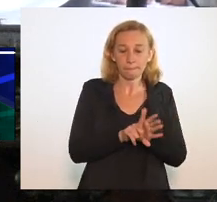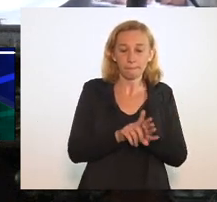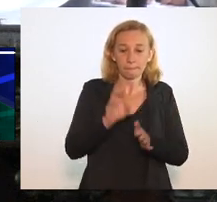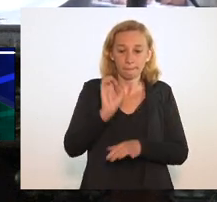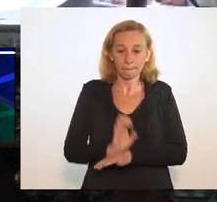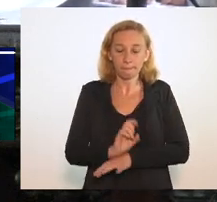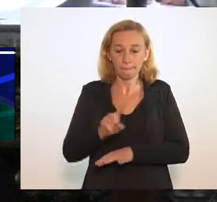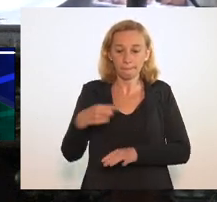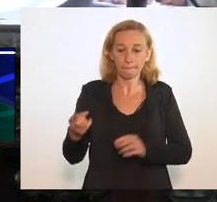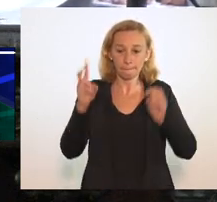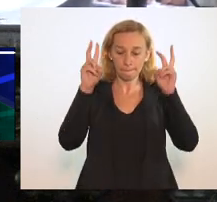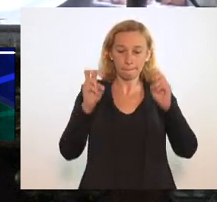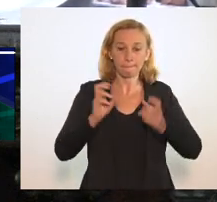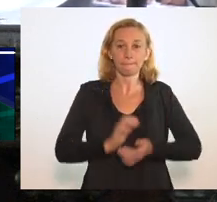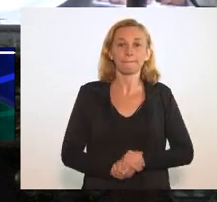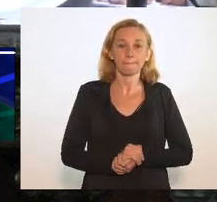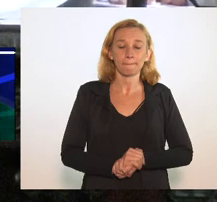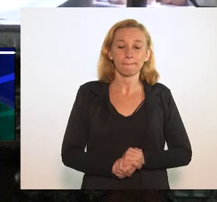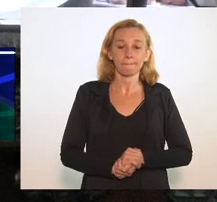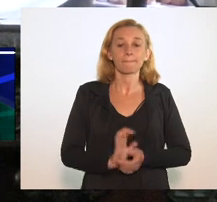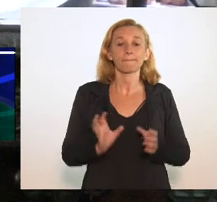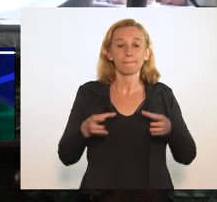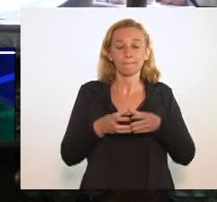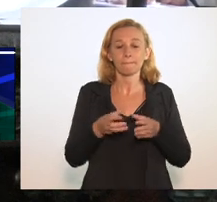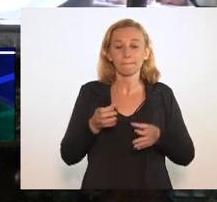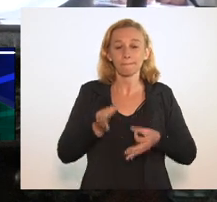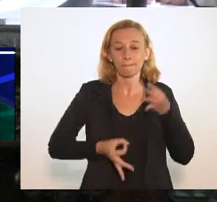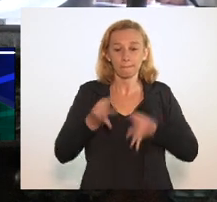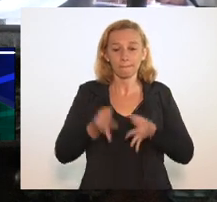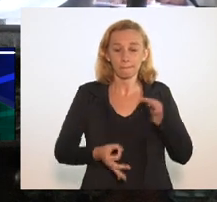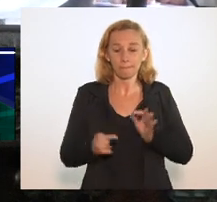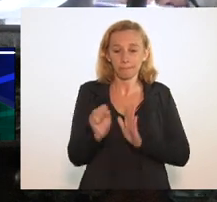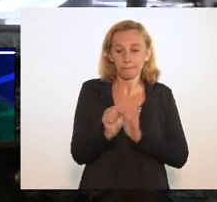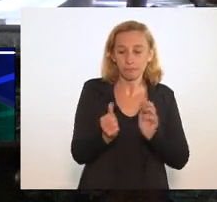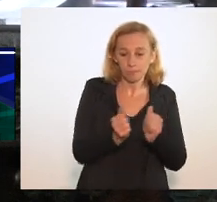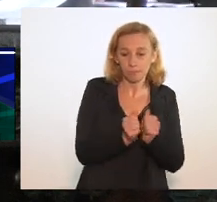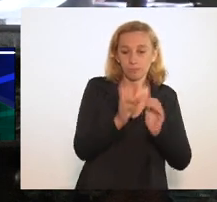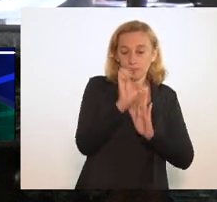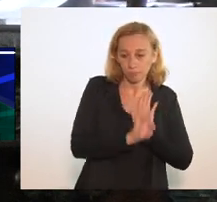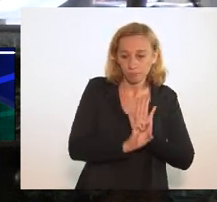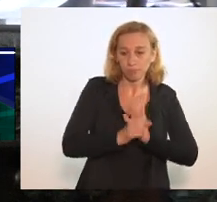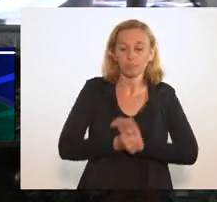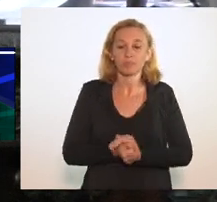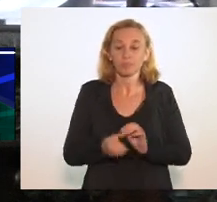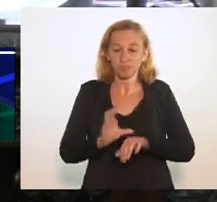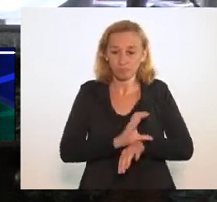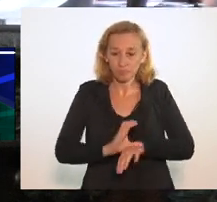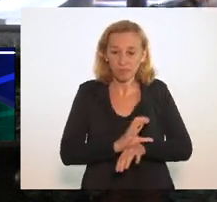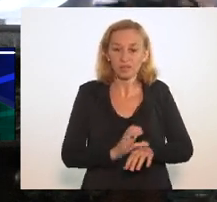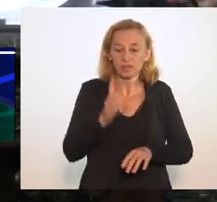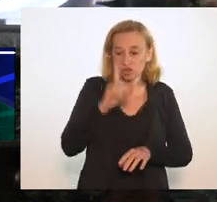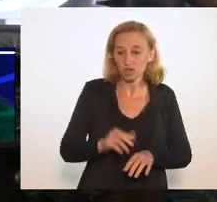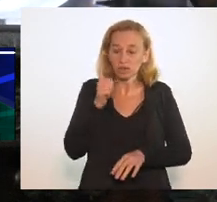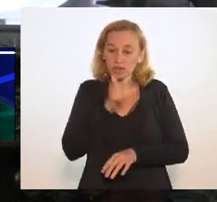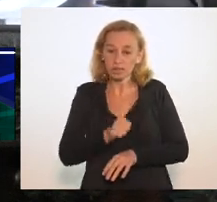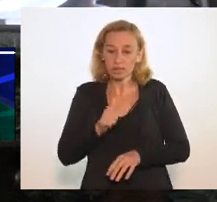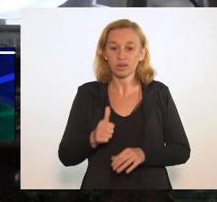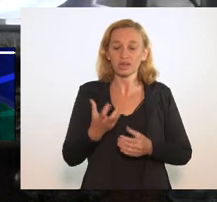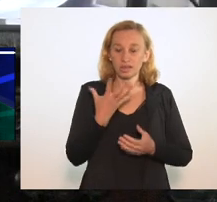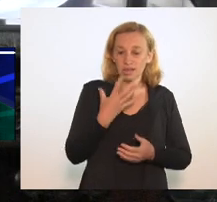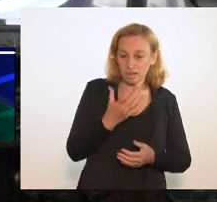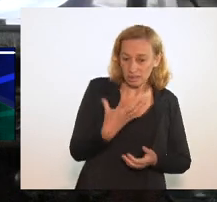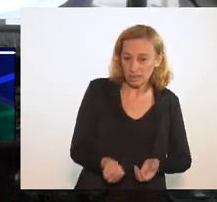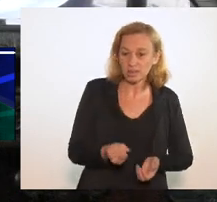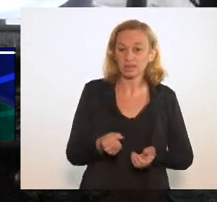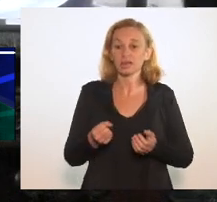da outra providência. Pareceres. Na Comissão de Constituição e Justiça, pela condicionalidade com emenda. Defesa de Direito da Mulher, favorável. Saúde, favorável. De